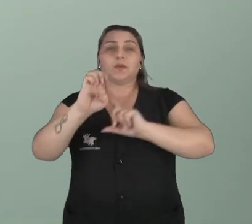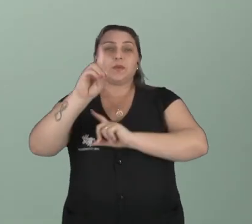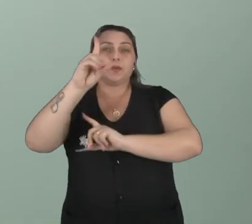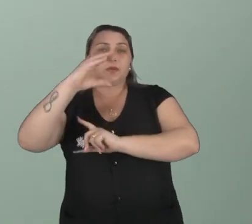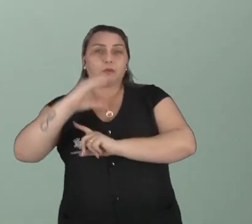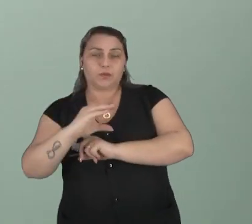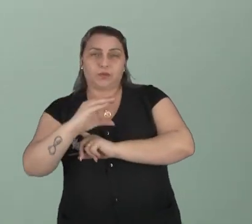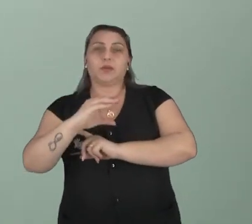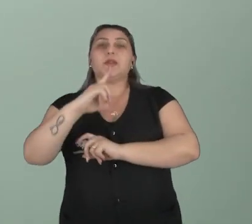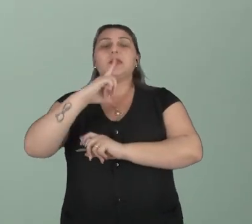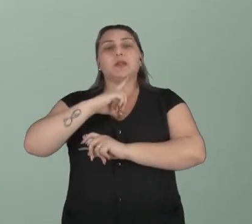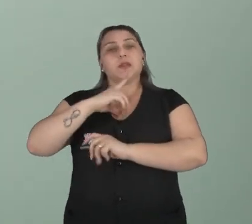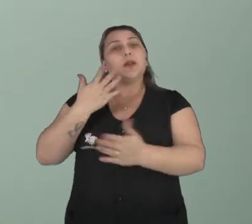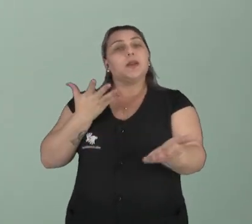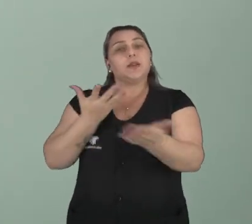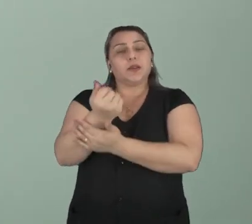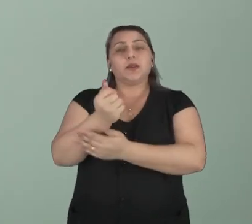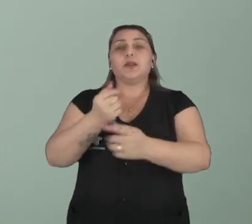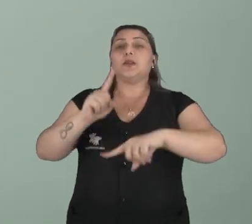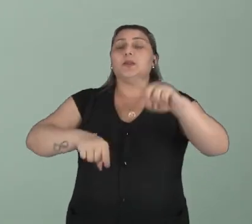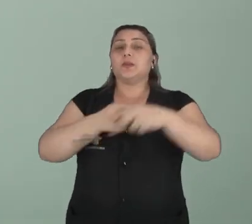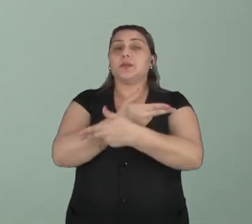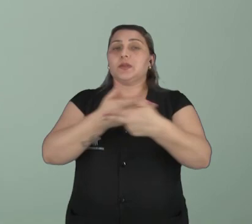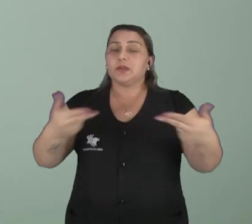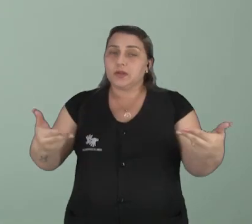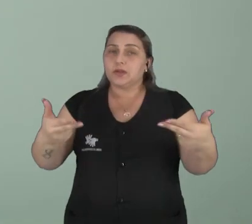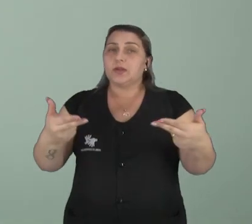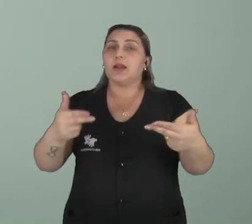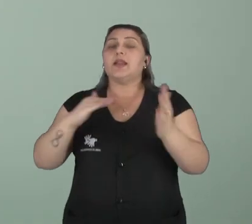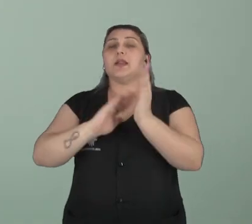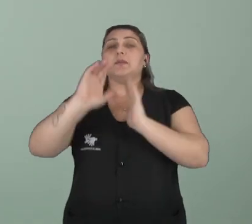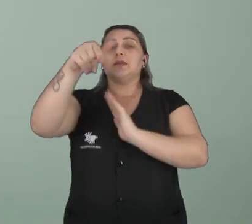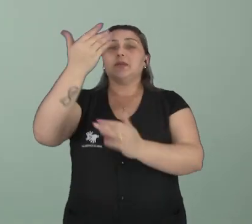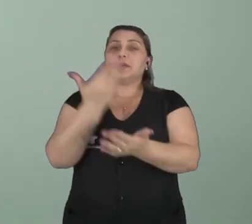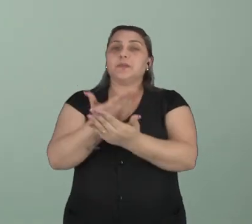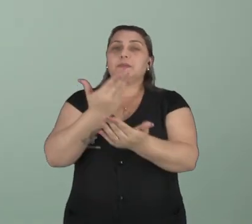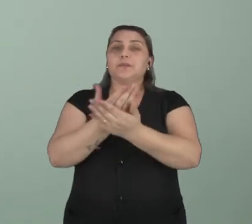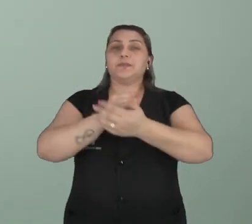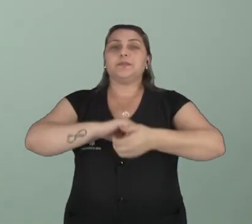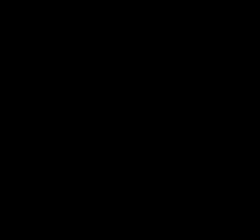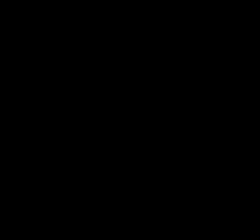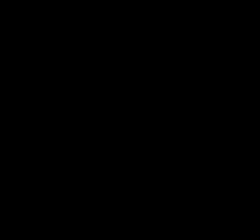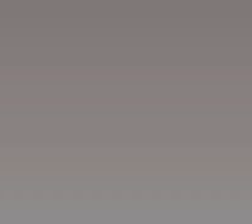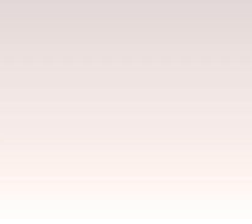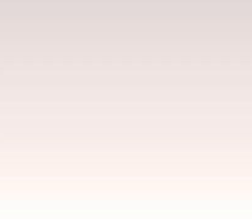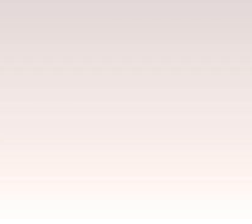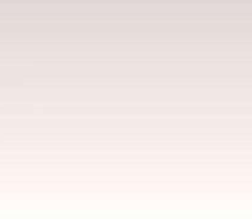a plataforma Eduque para vocês terem acesso a todos os nossos materiais e até a próxima aula.